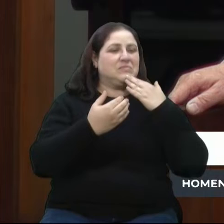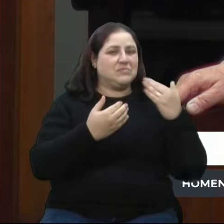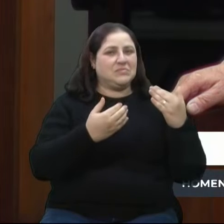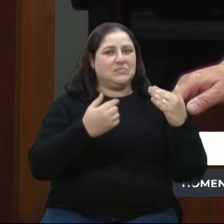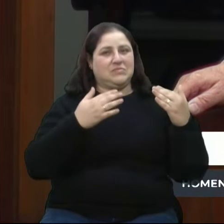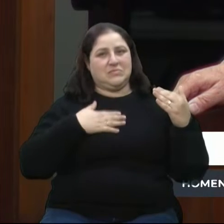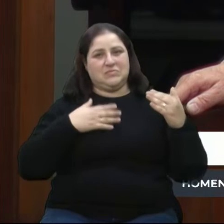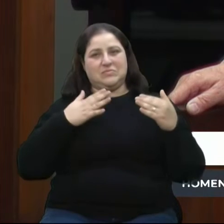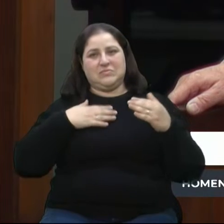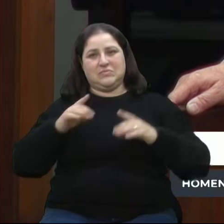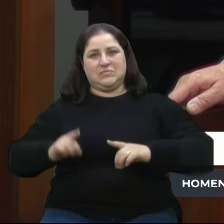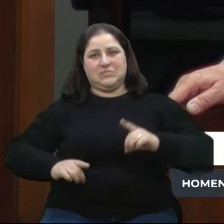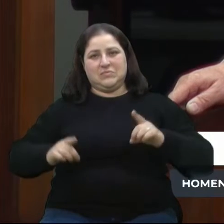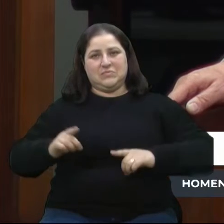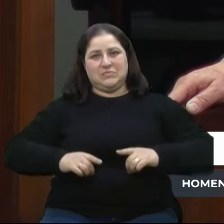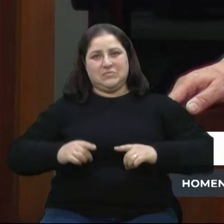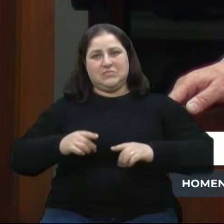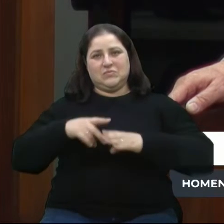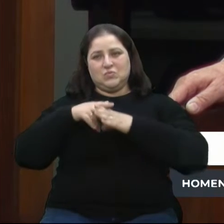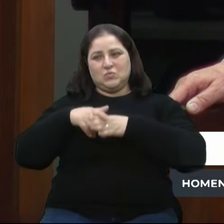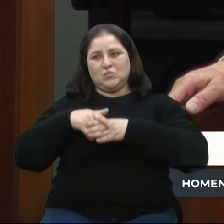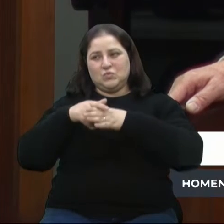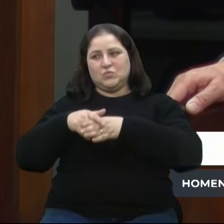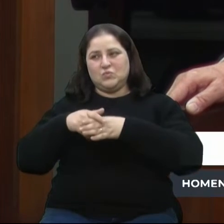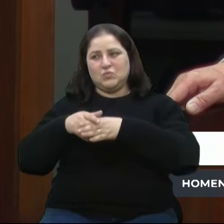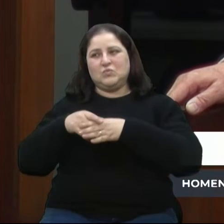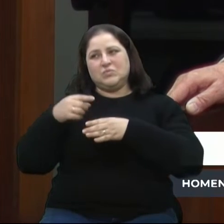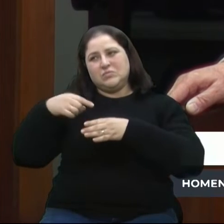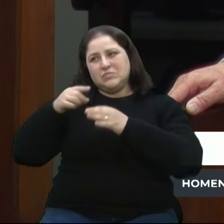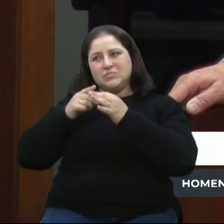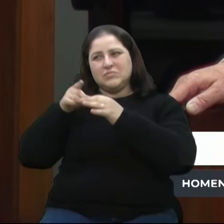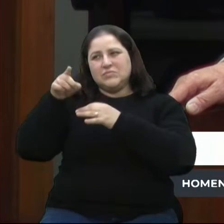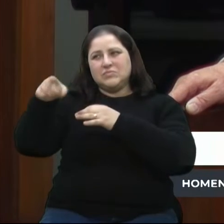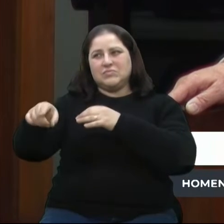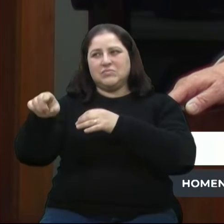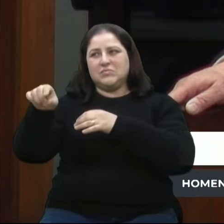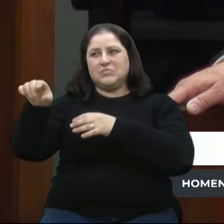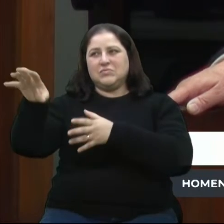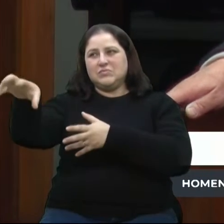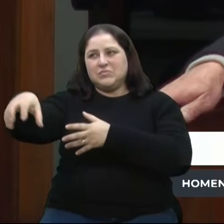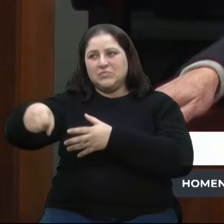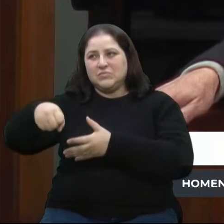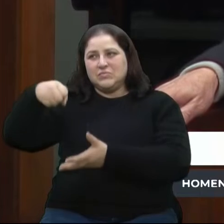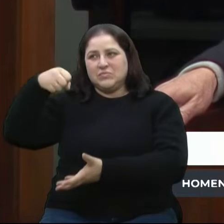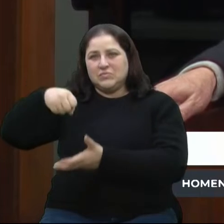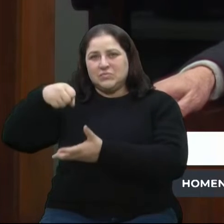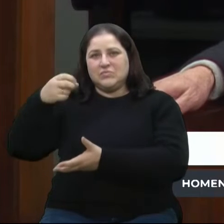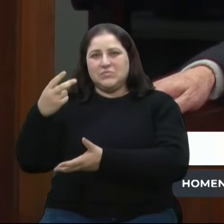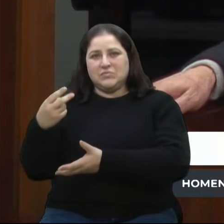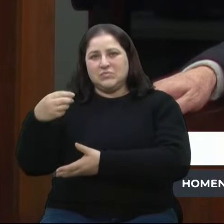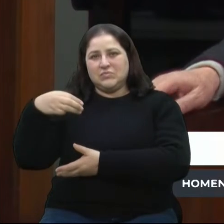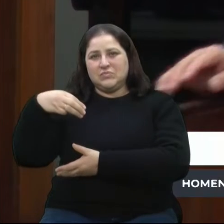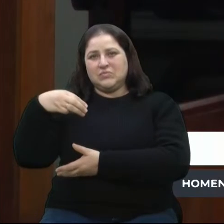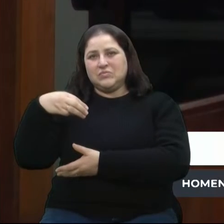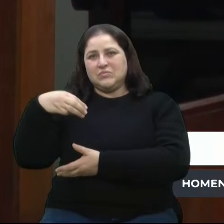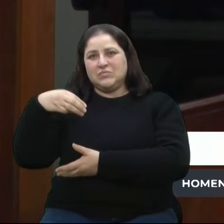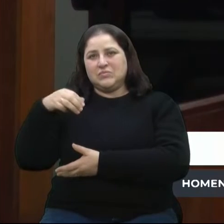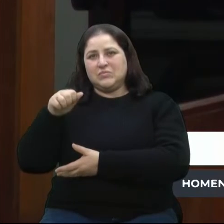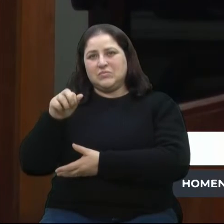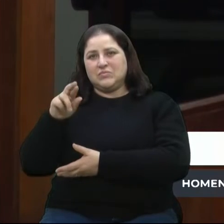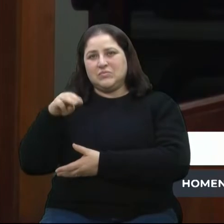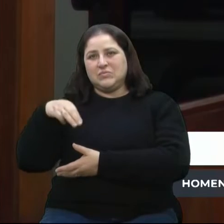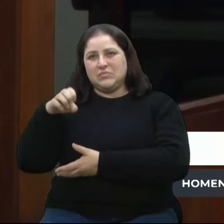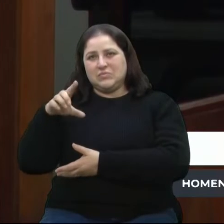de a cavalo buscar 2 sacos de marmelo que eles queriam fazer a marmelada. E nós fomos lá. Chegamos na casa, pedimos